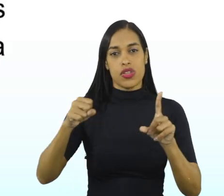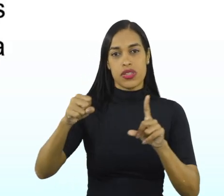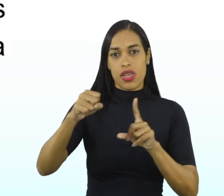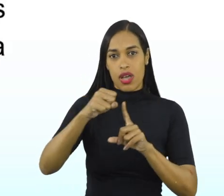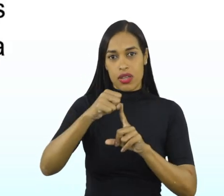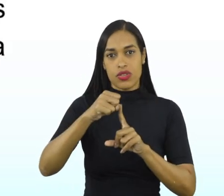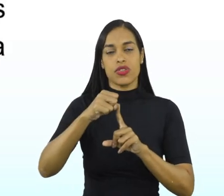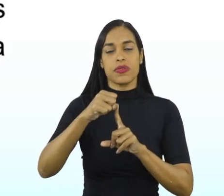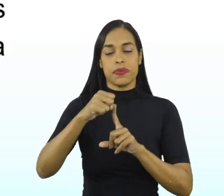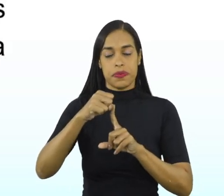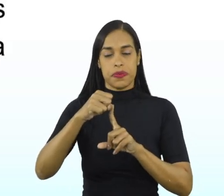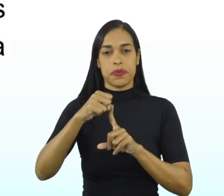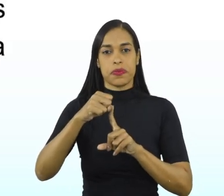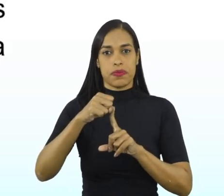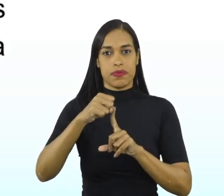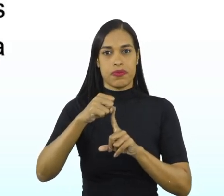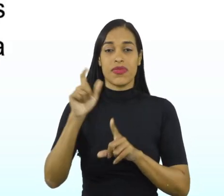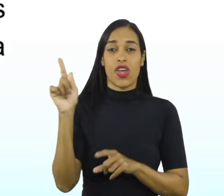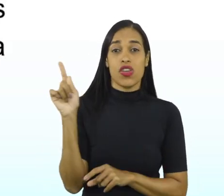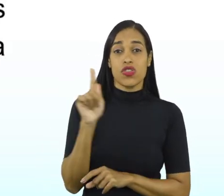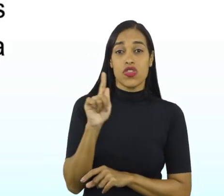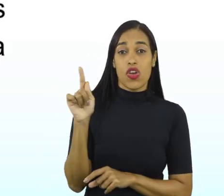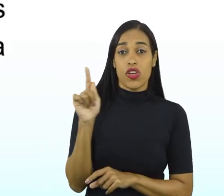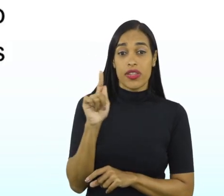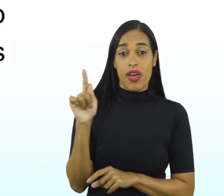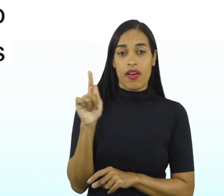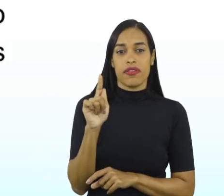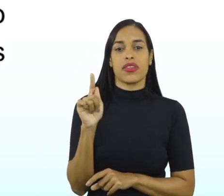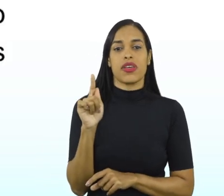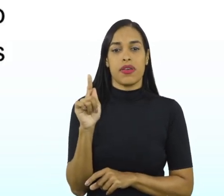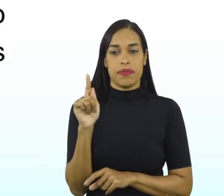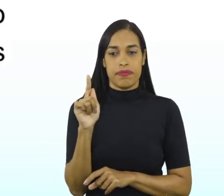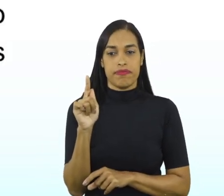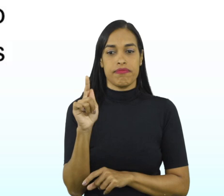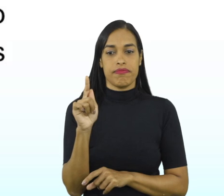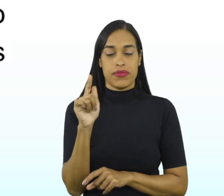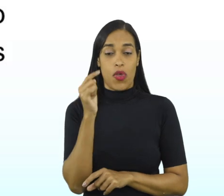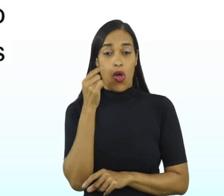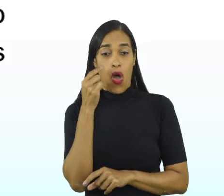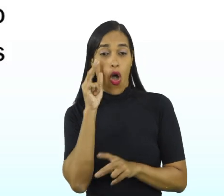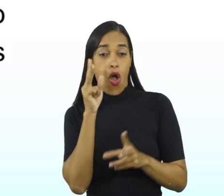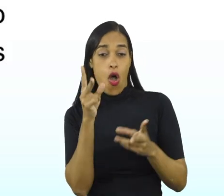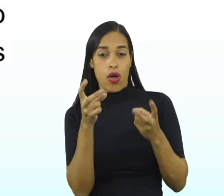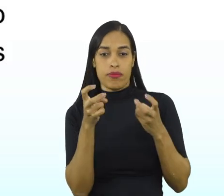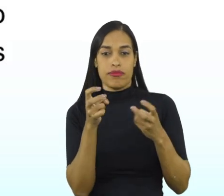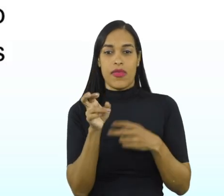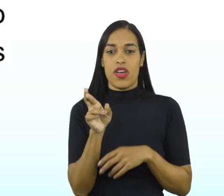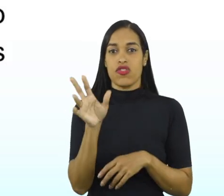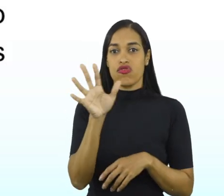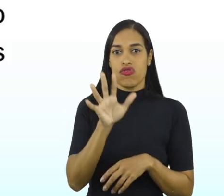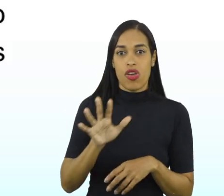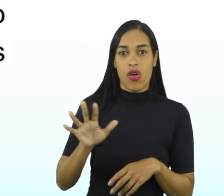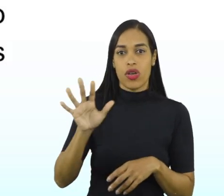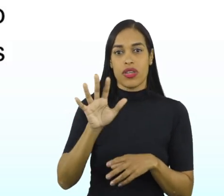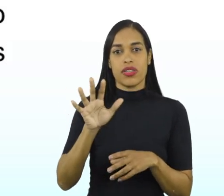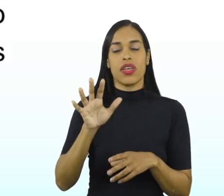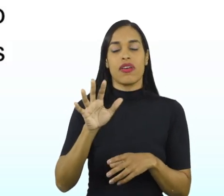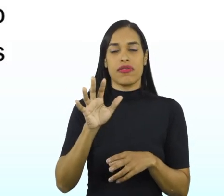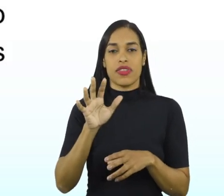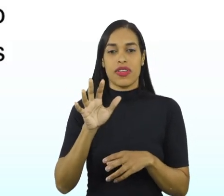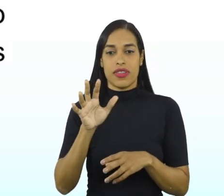sociais. Então, a geográfica, fera, a variação geográfica, ela é chamada de variação